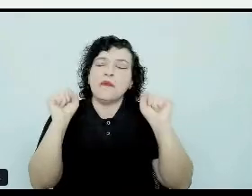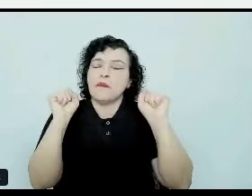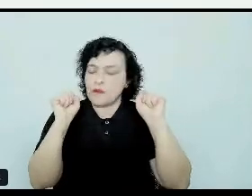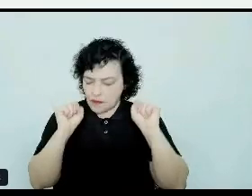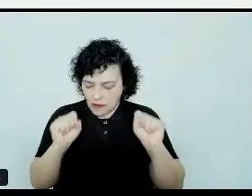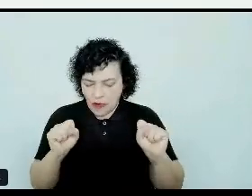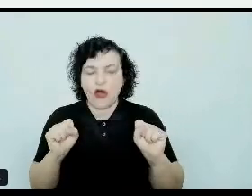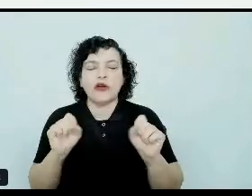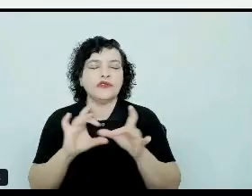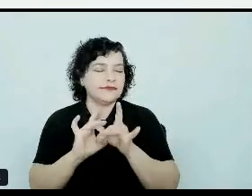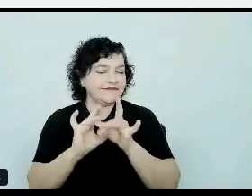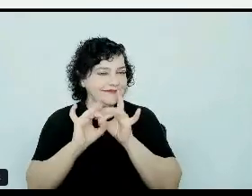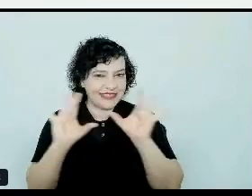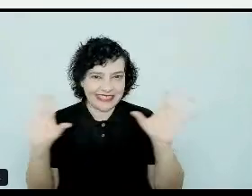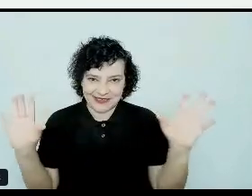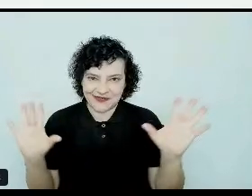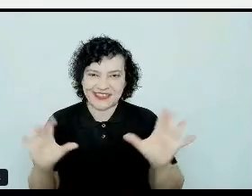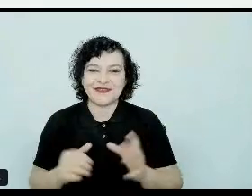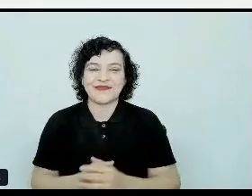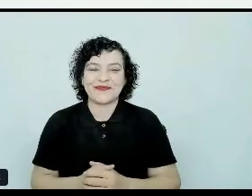possível, né?